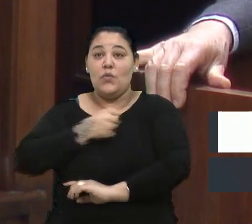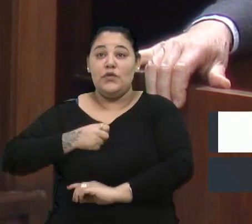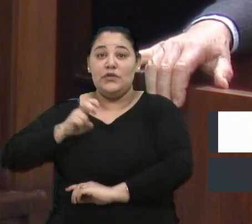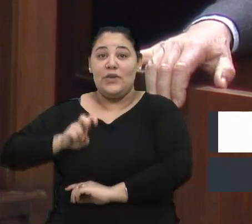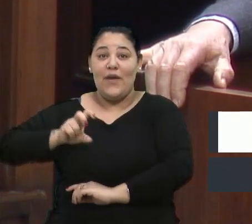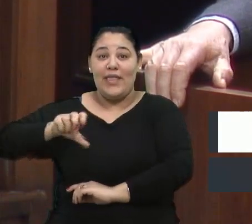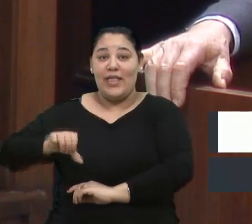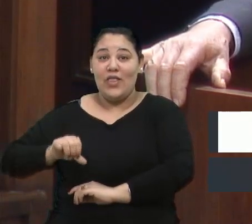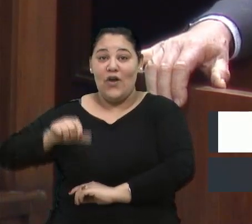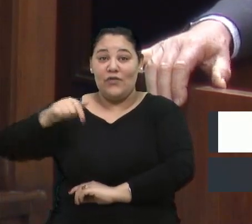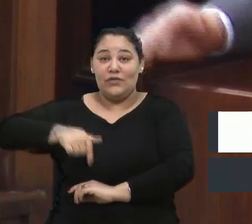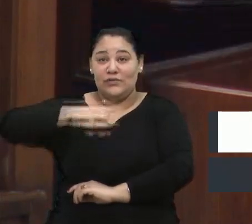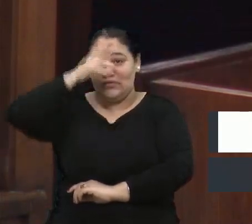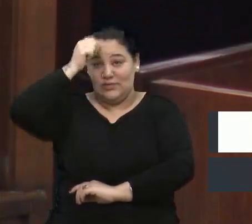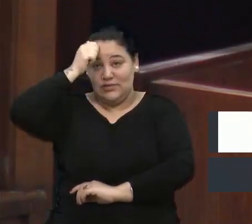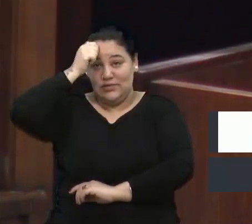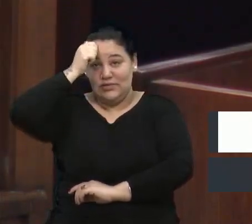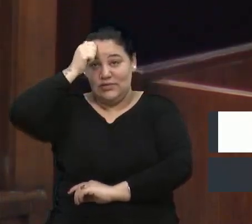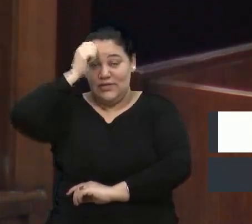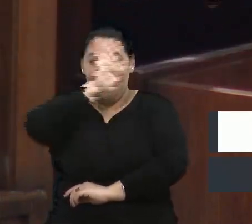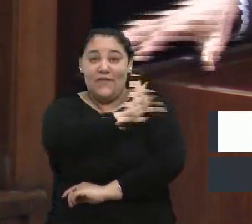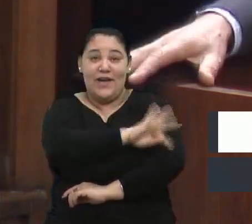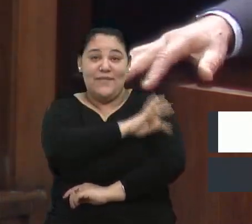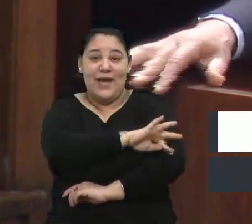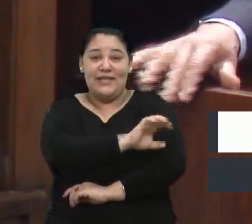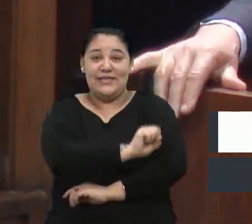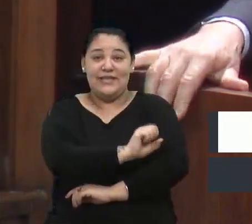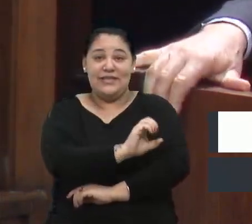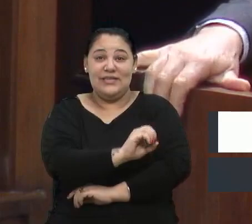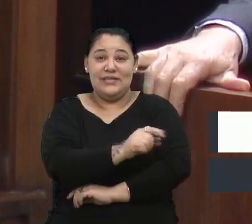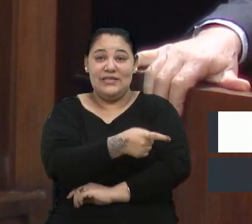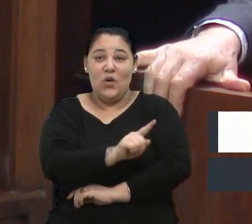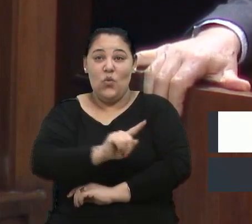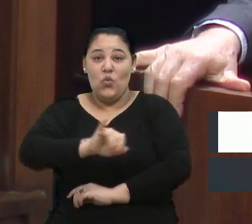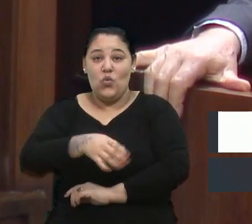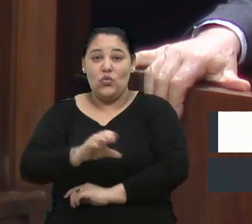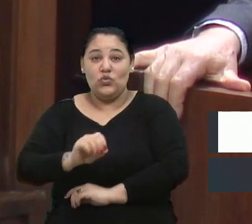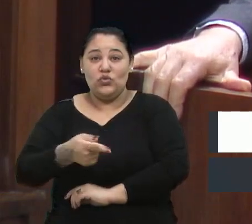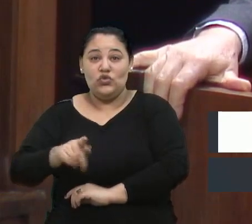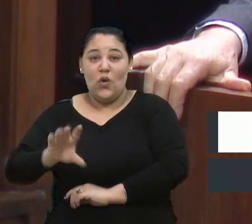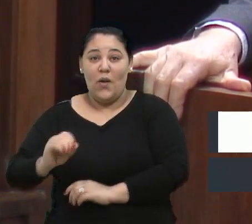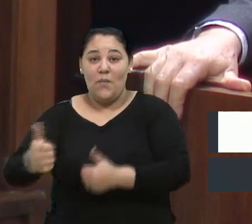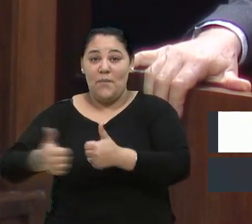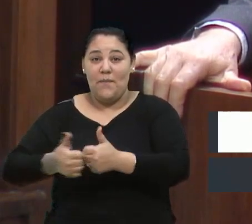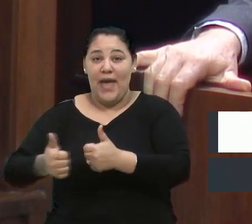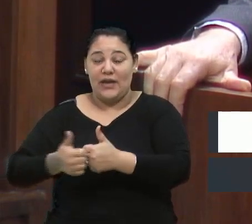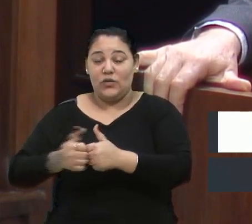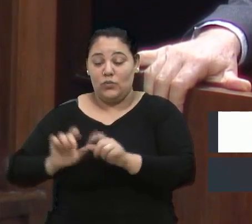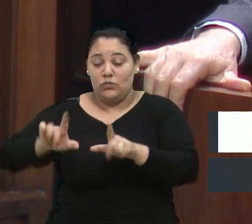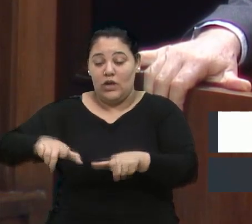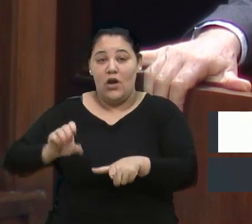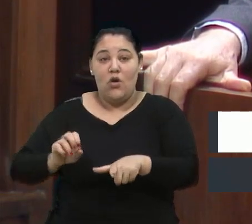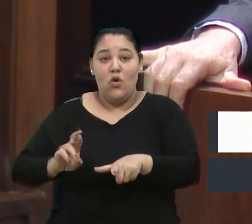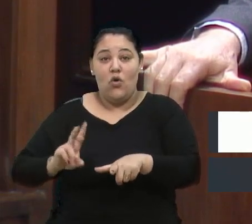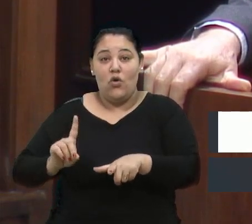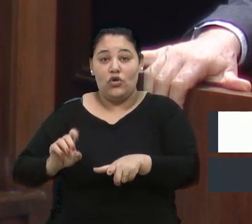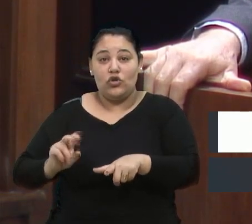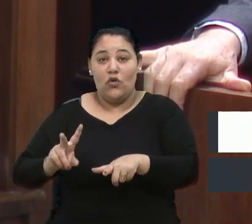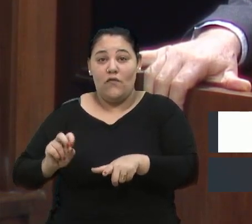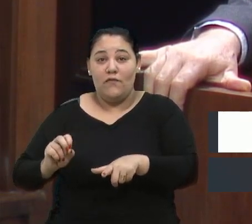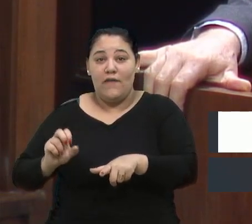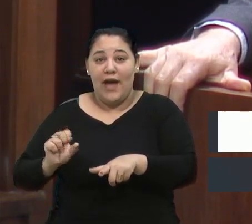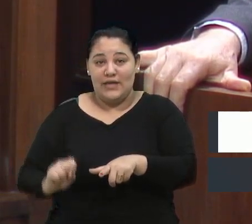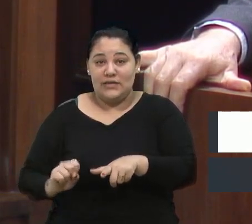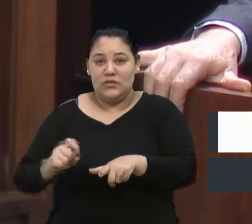no nosso município, Farmácia São João, logo aqui perto do Ordovás. E o que me chamou a atenção ali é